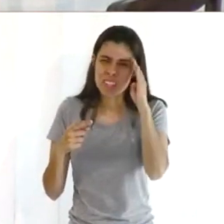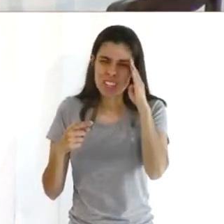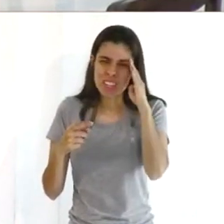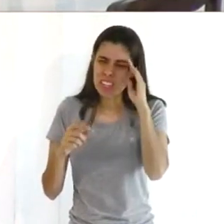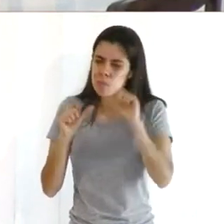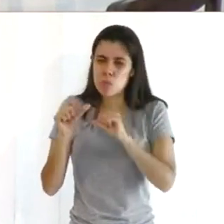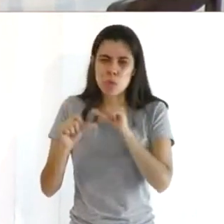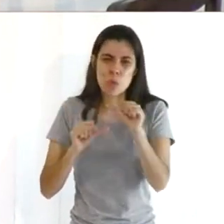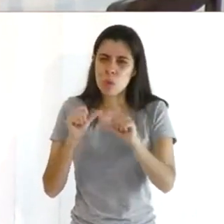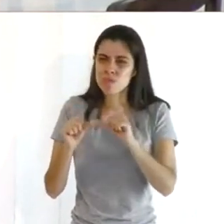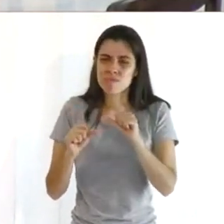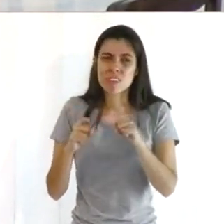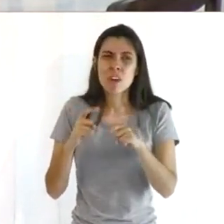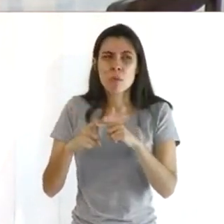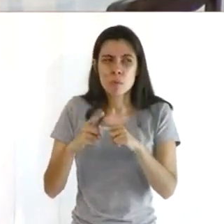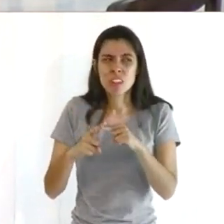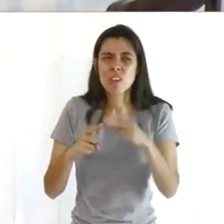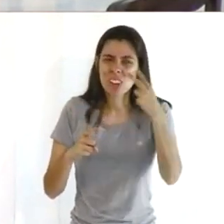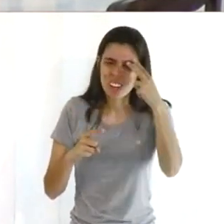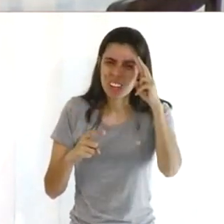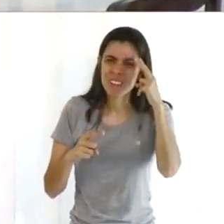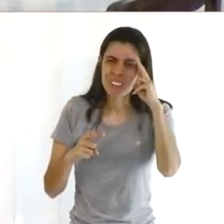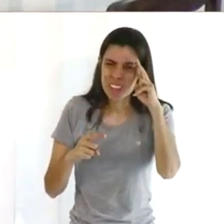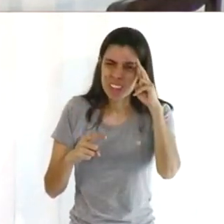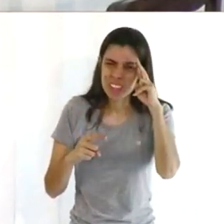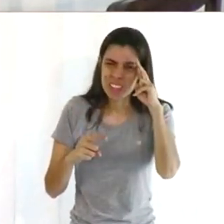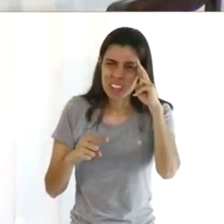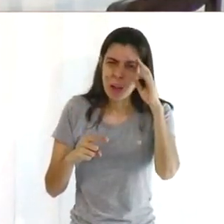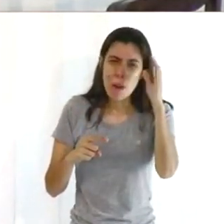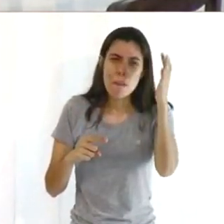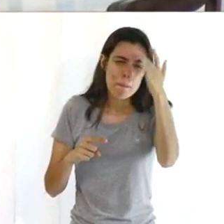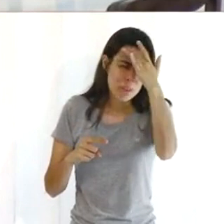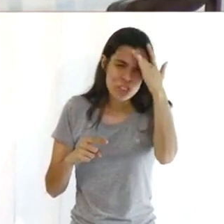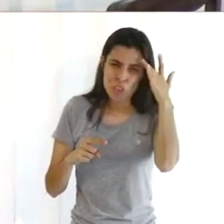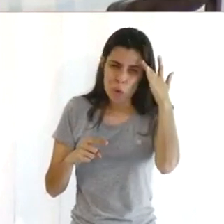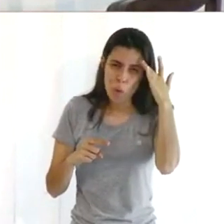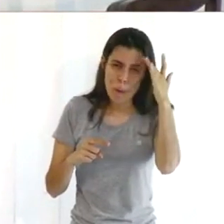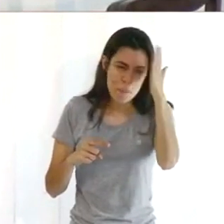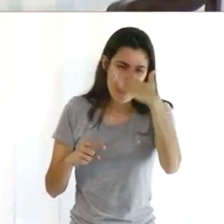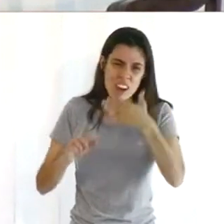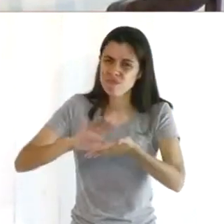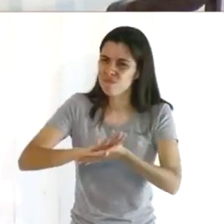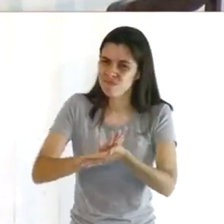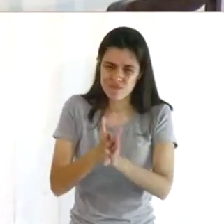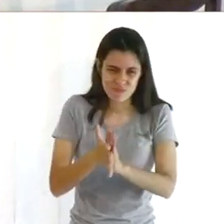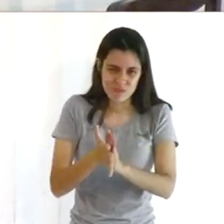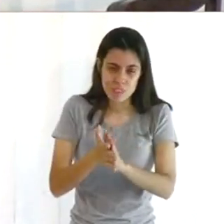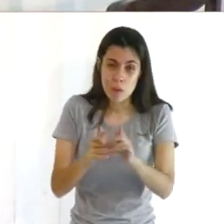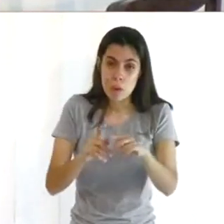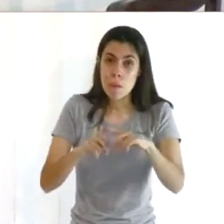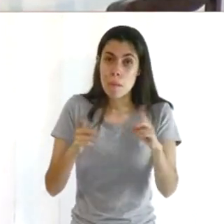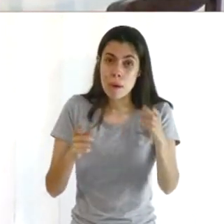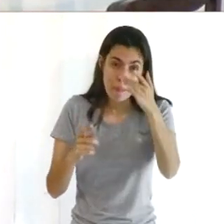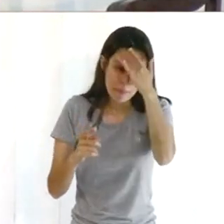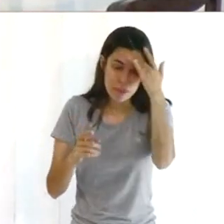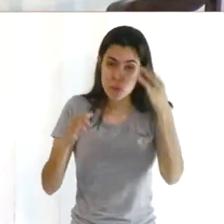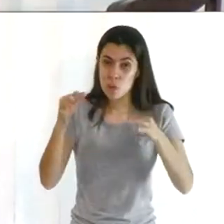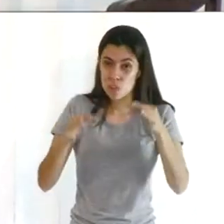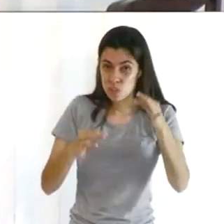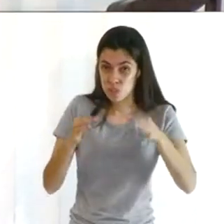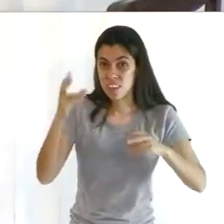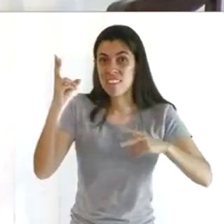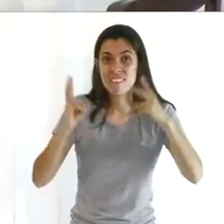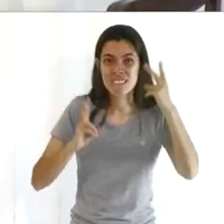sua vitalidade vem de Deus, mesmo diante das lutas. Olha só, meus irmãos, depois que ele ora